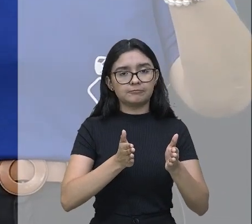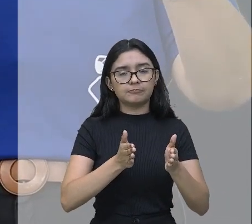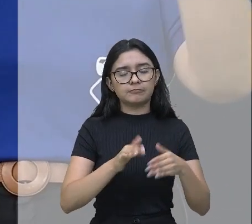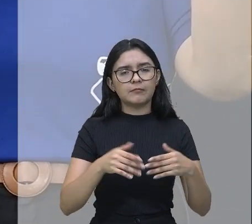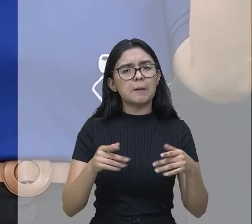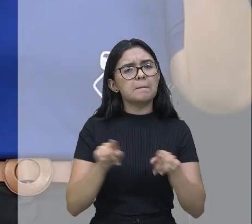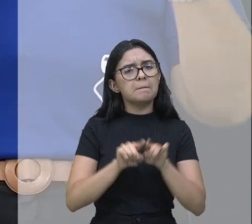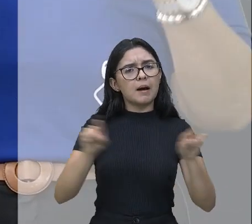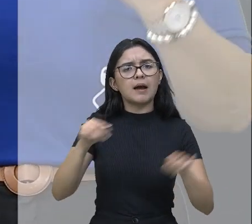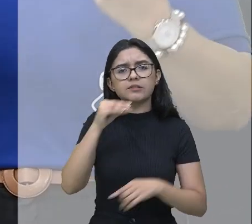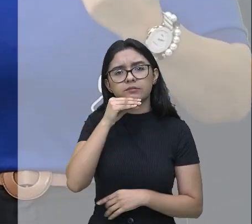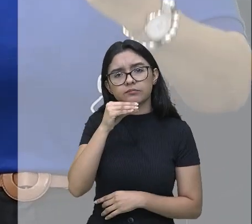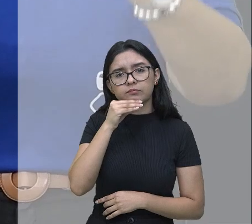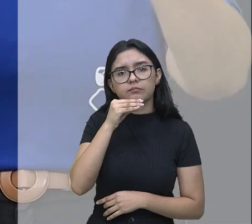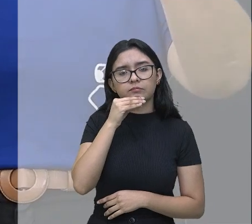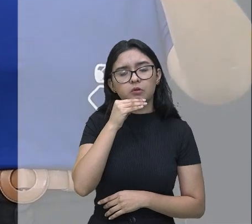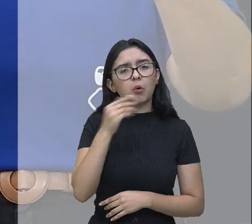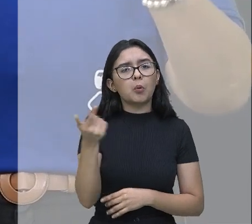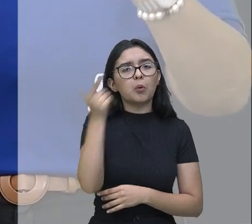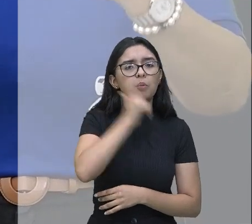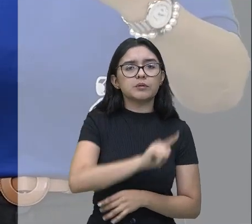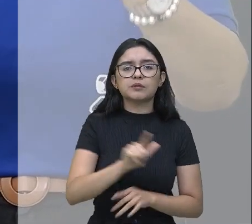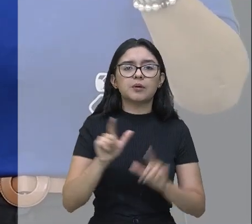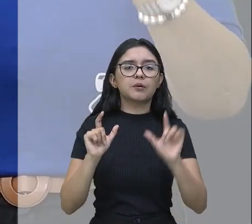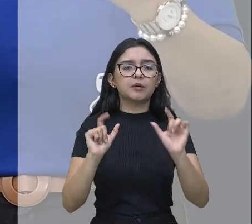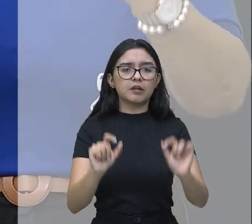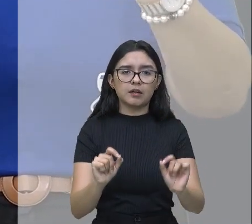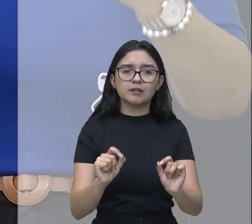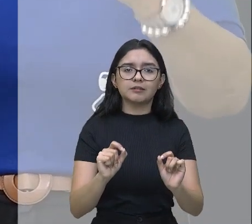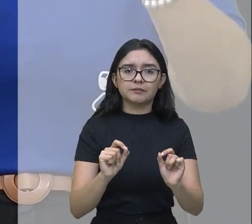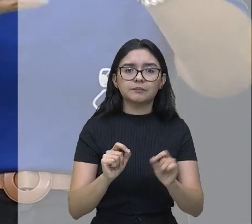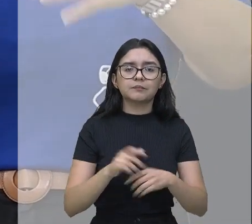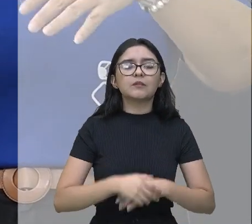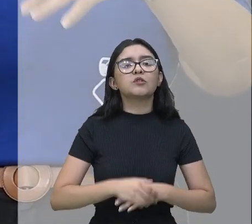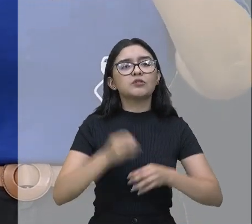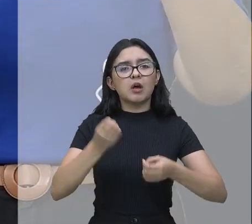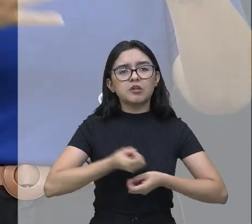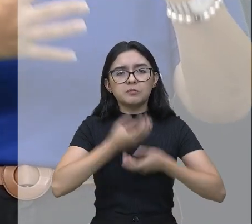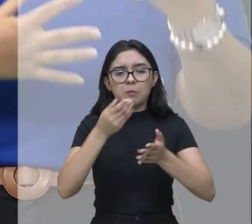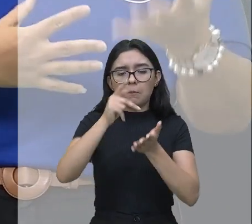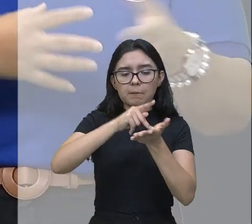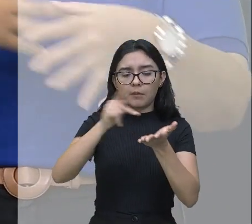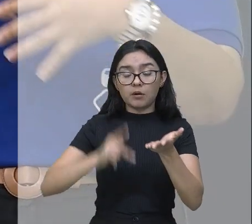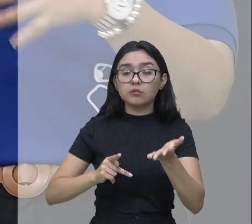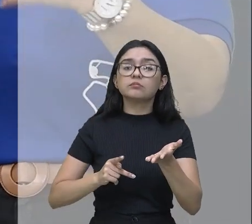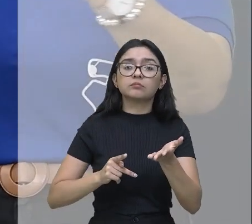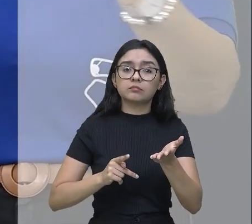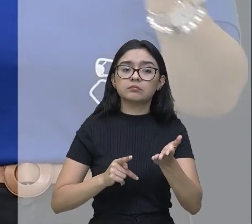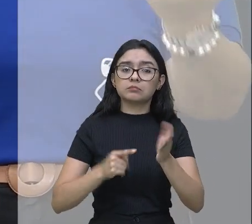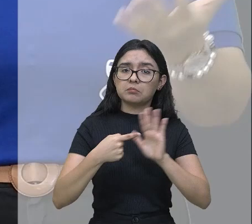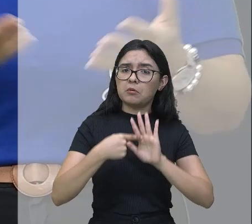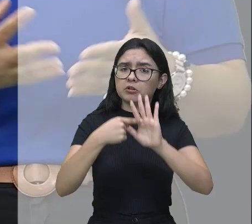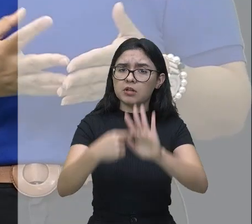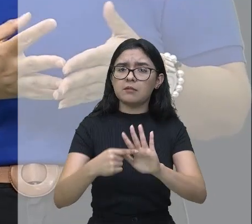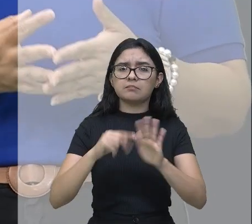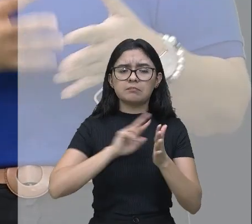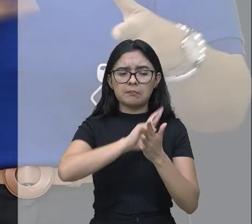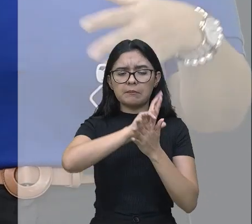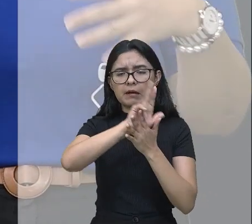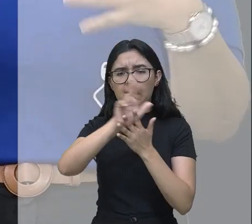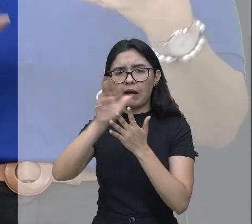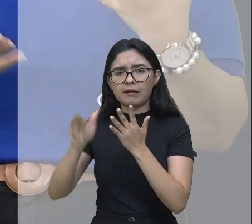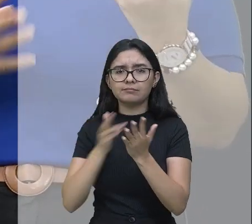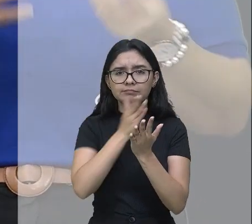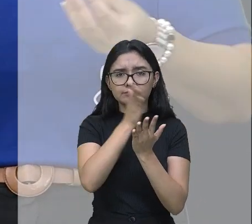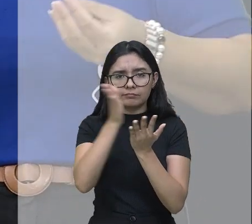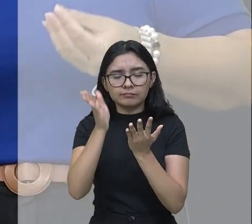certa forma, conseguiu, no seu processo de composição, abordar as diferentes nuances aí,